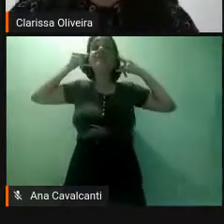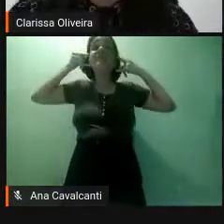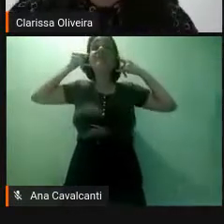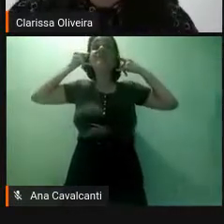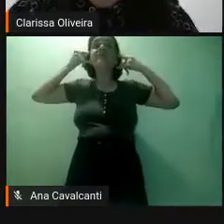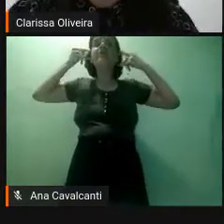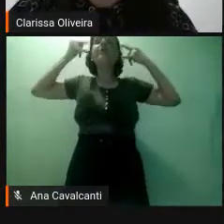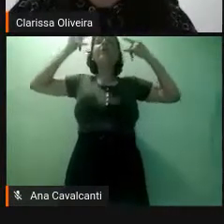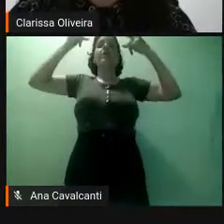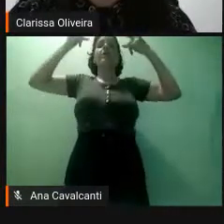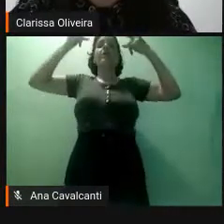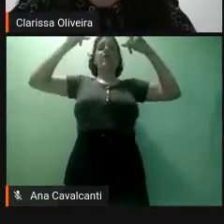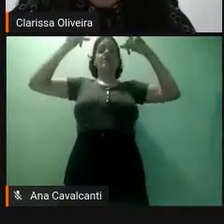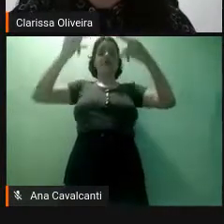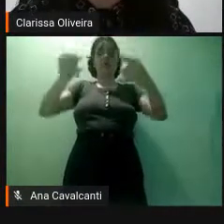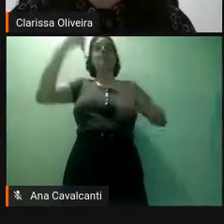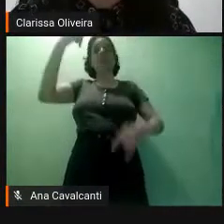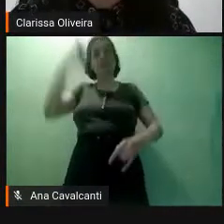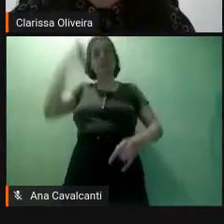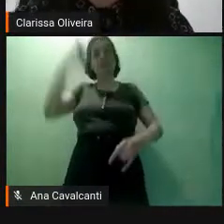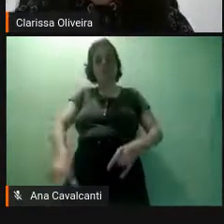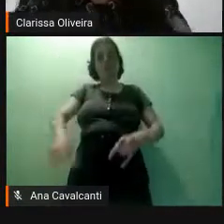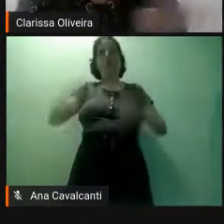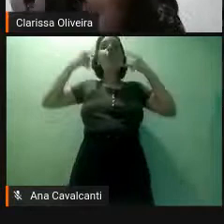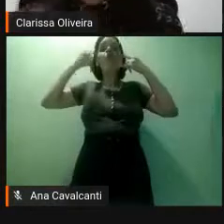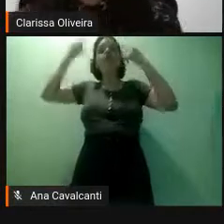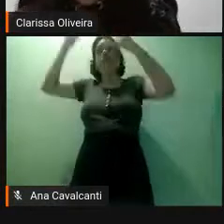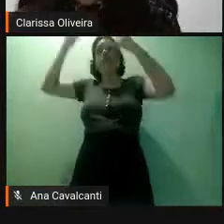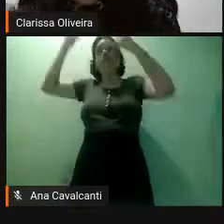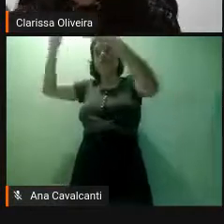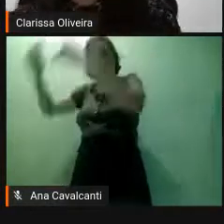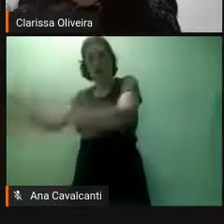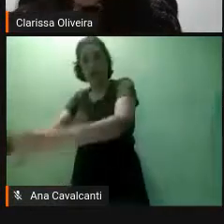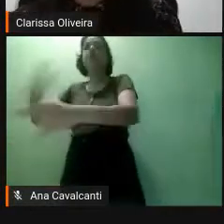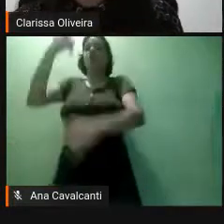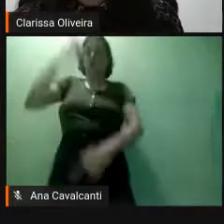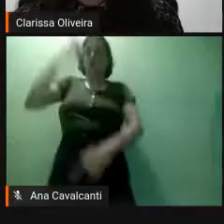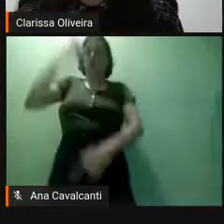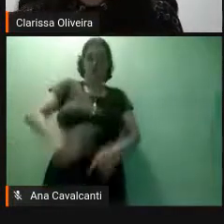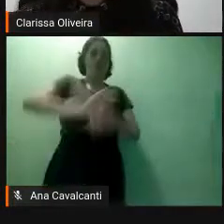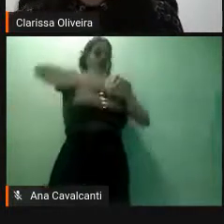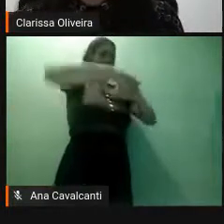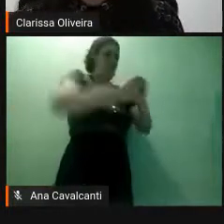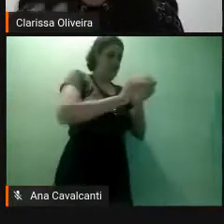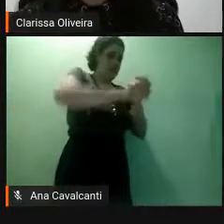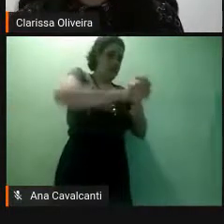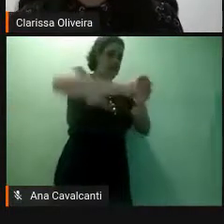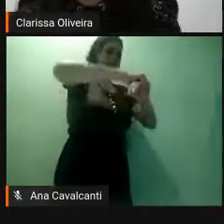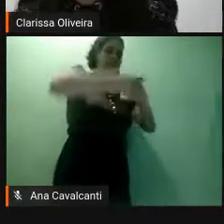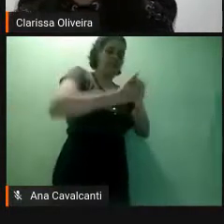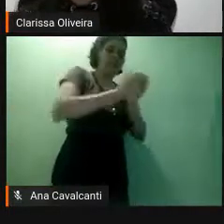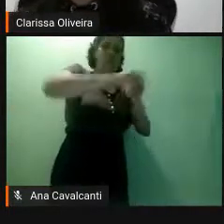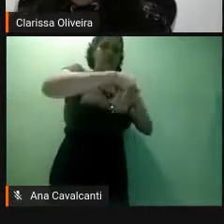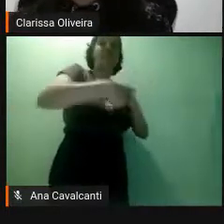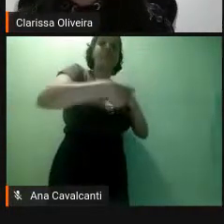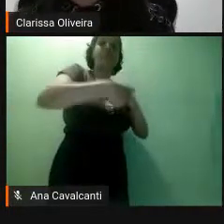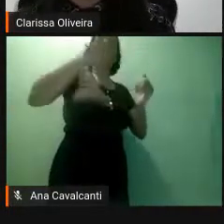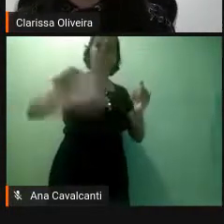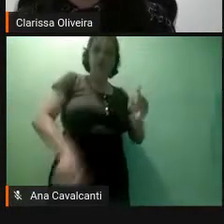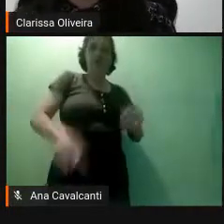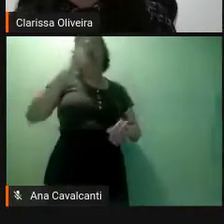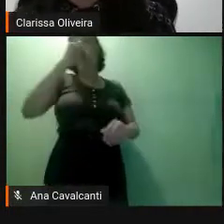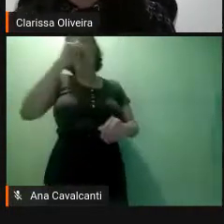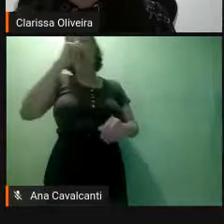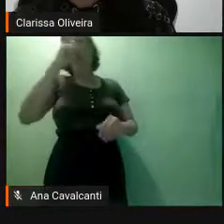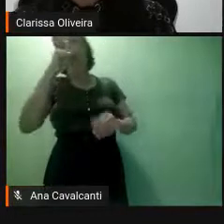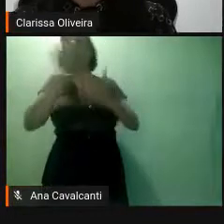também, eu preciso novamente, assim que eu retirar, lavar as minhas mãos, higienizar as minhas mãos, ou com água e